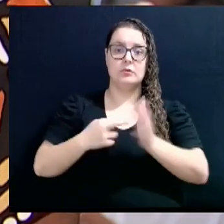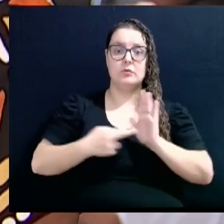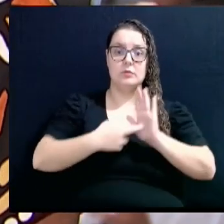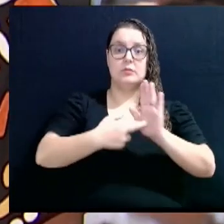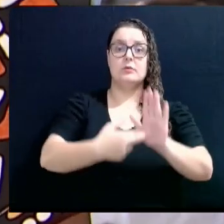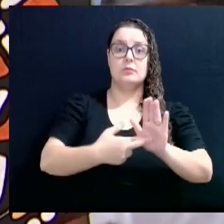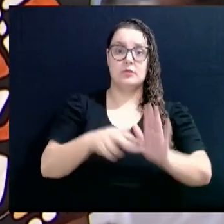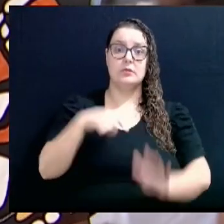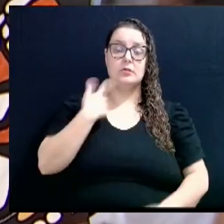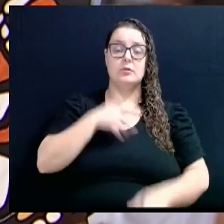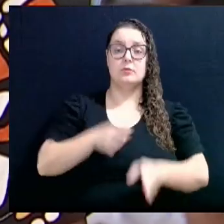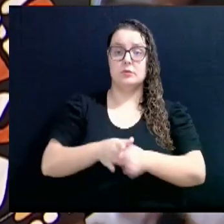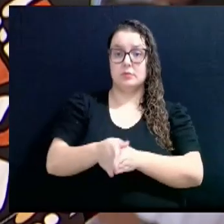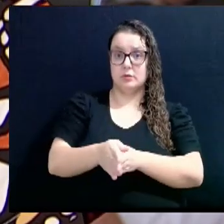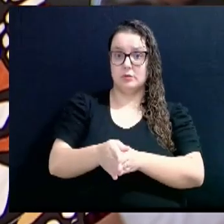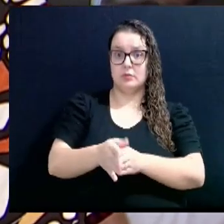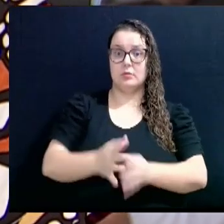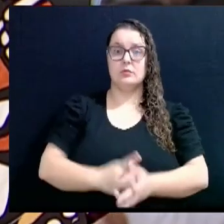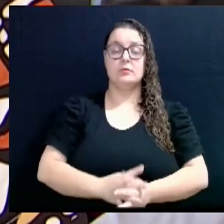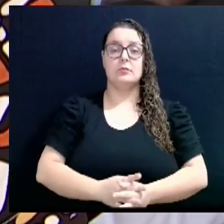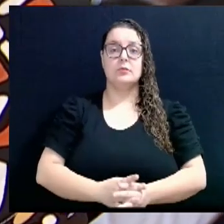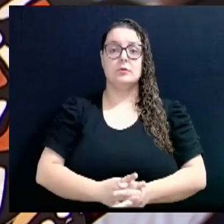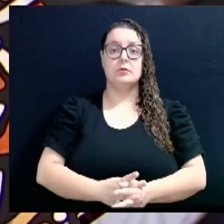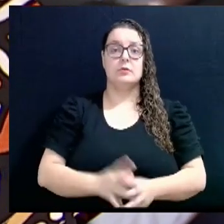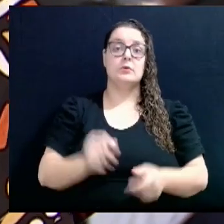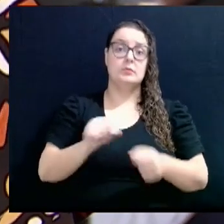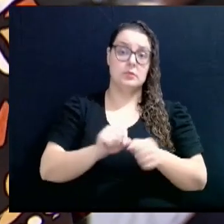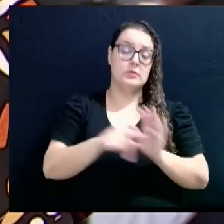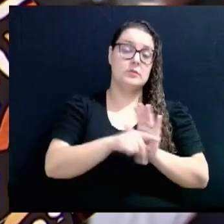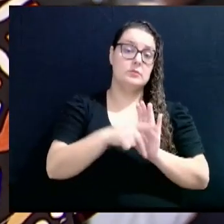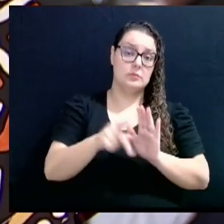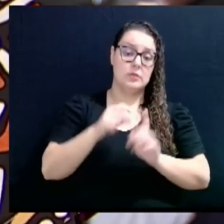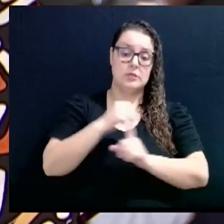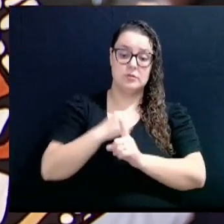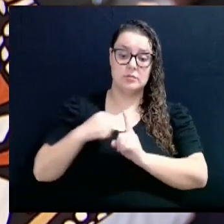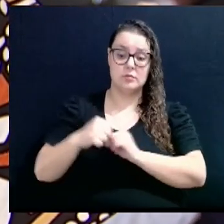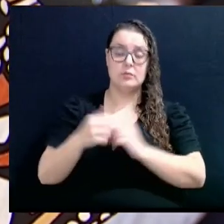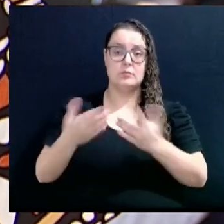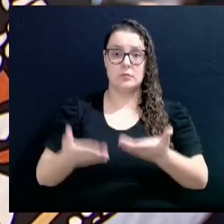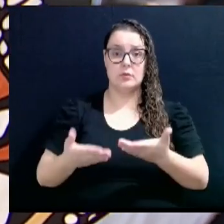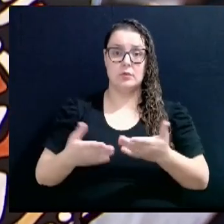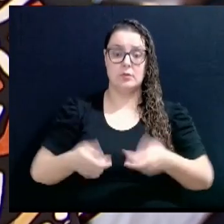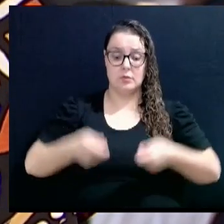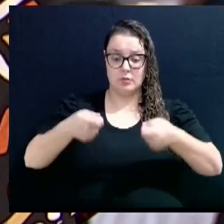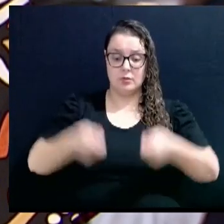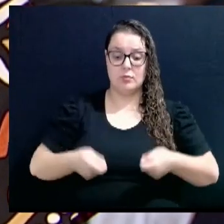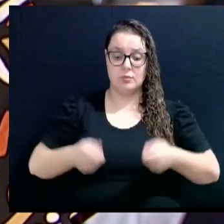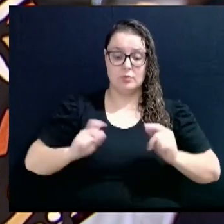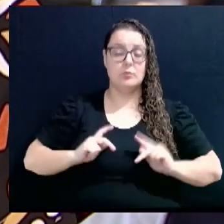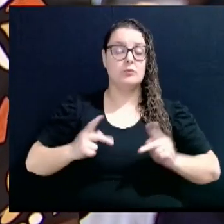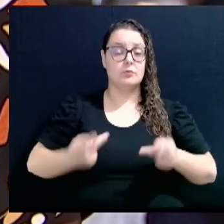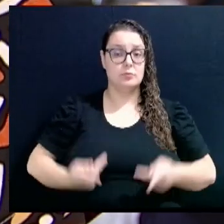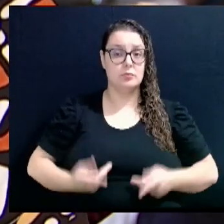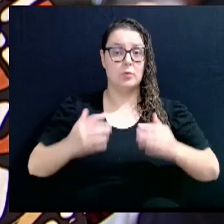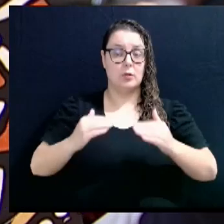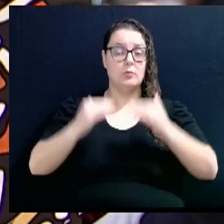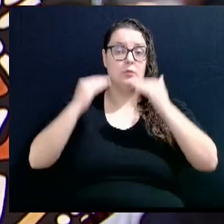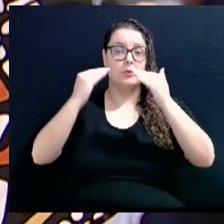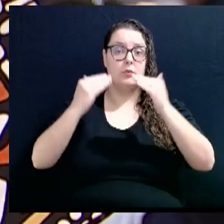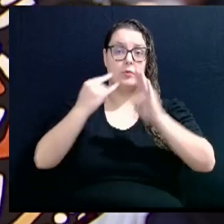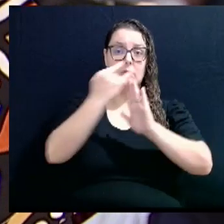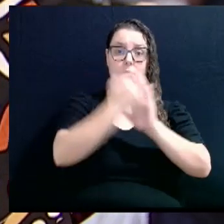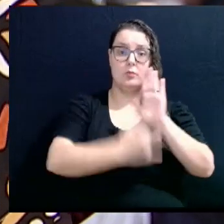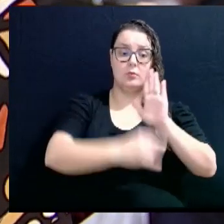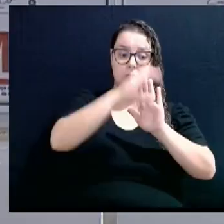recomenda, que eles fazem parte dessa sociedade, que eles se constituem humanos e, sobretudo, que o currículo tem